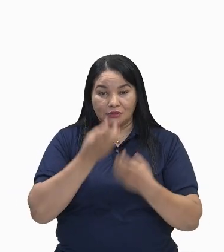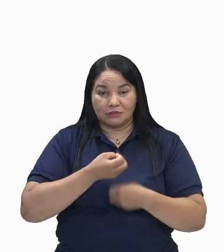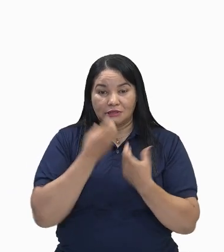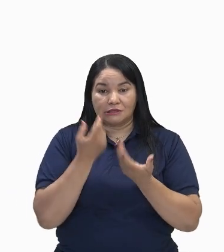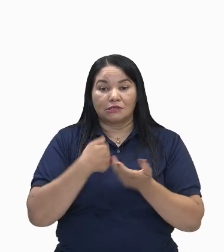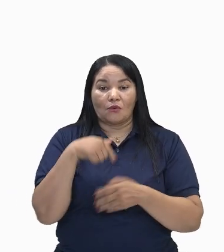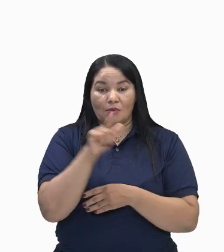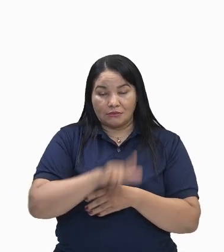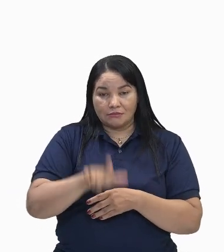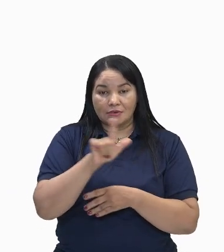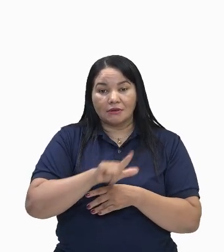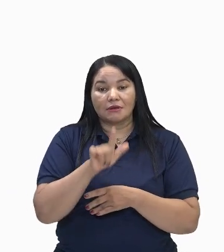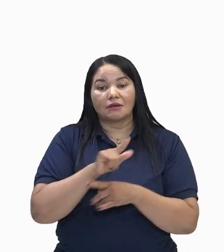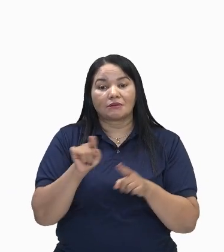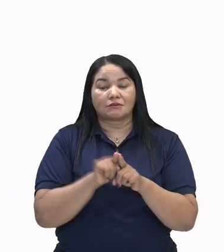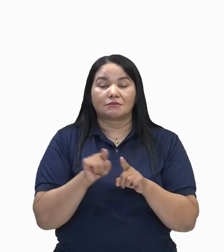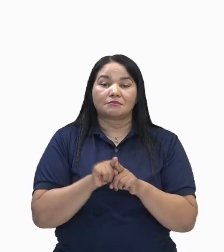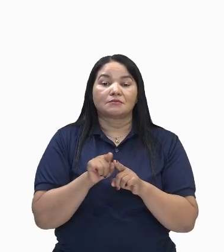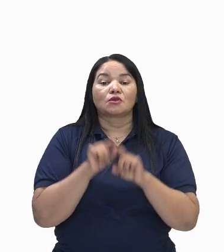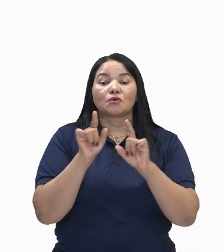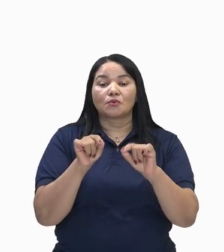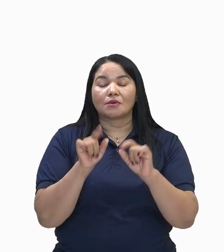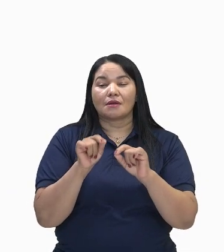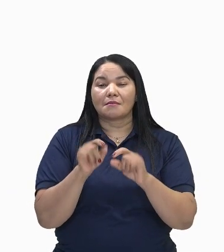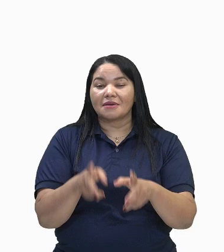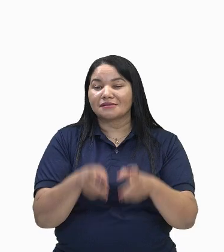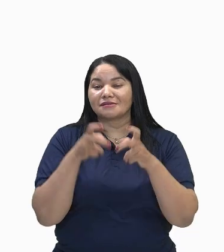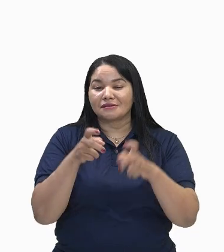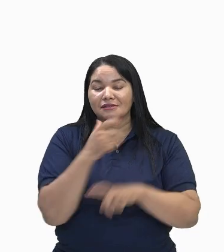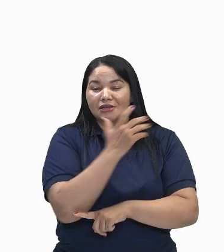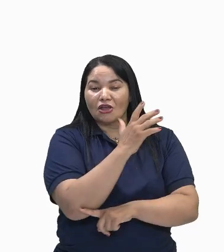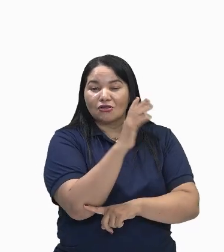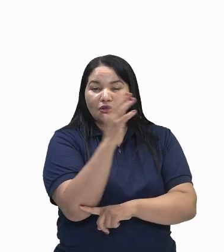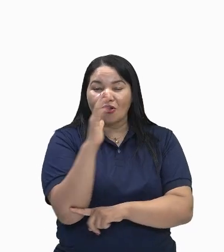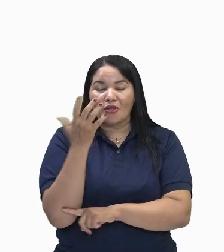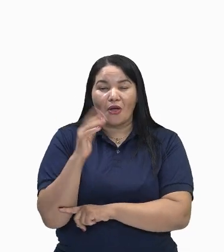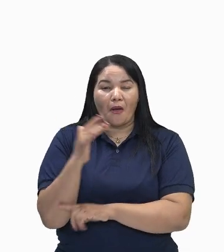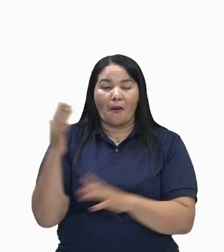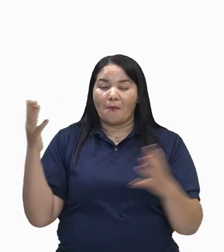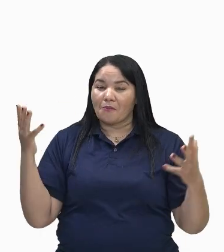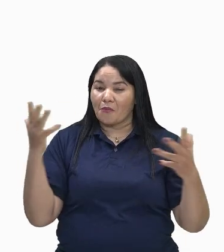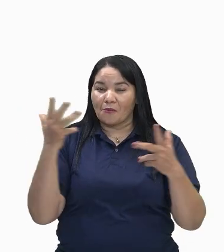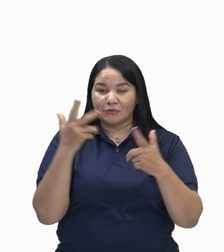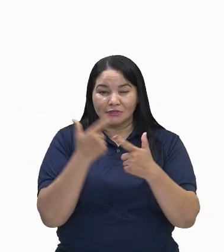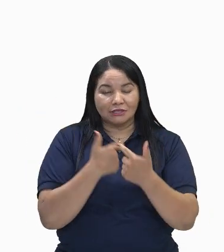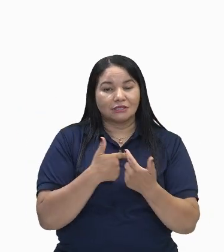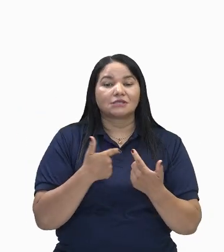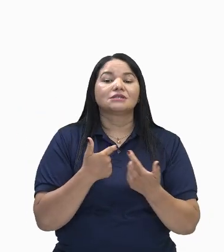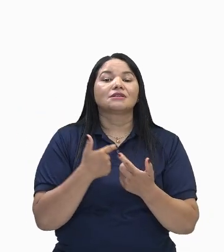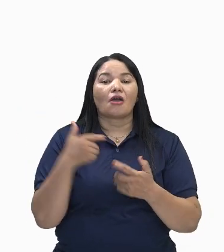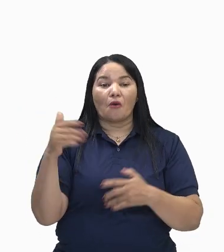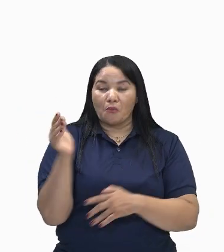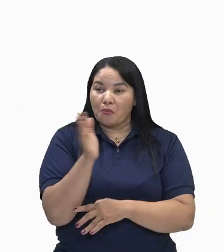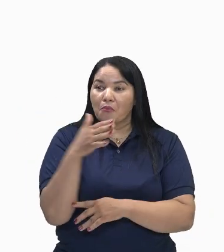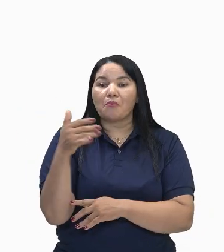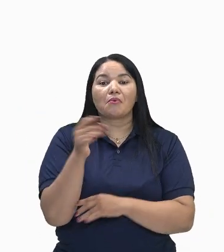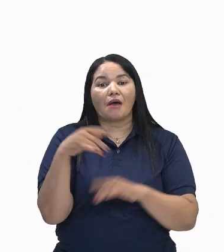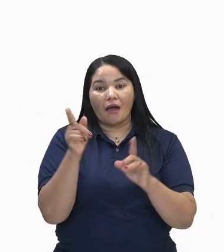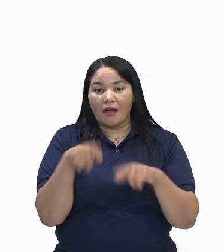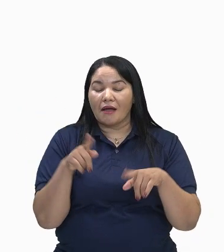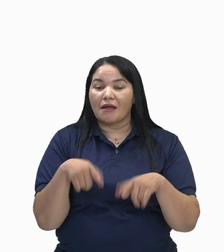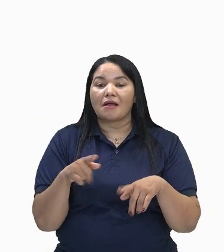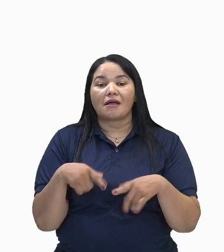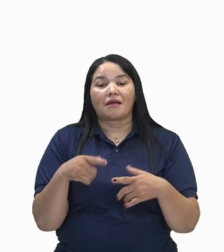você percebe a natureza viva, exuberante. Você sente vida nela, e não apenas